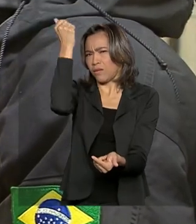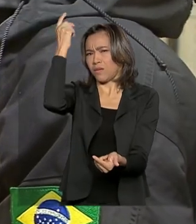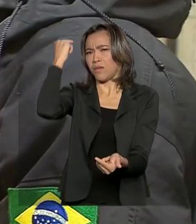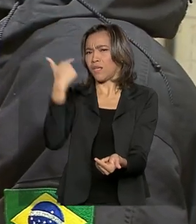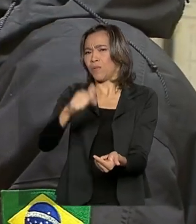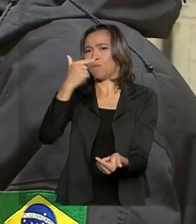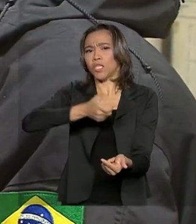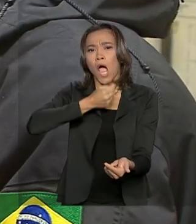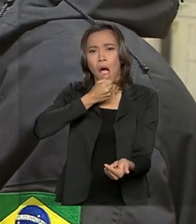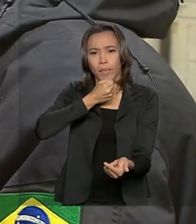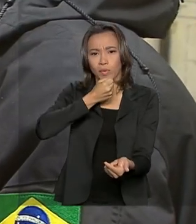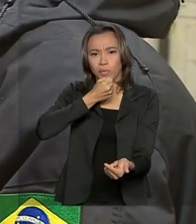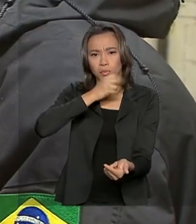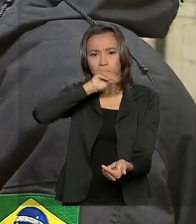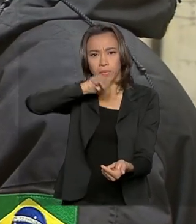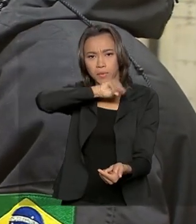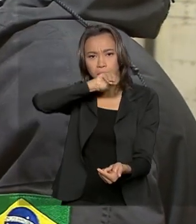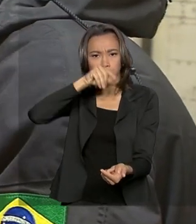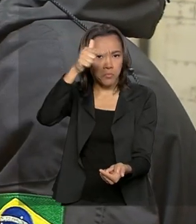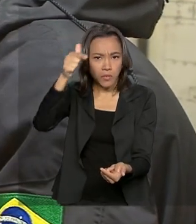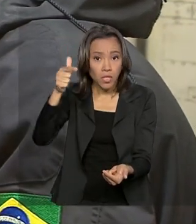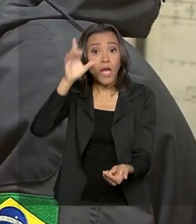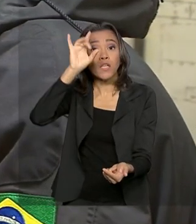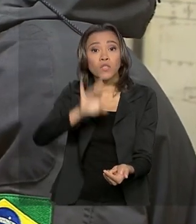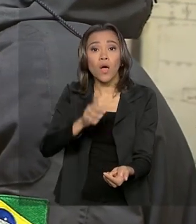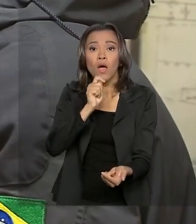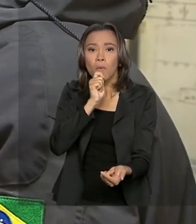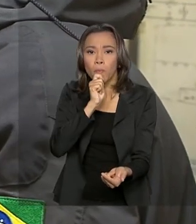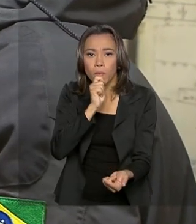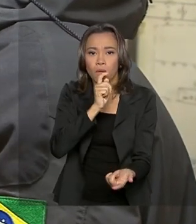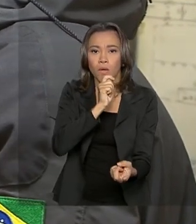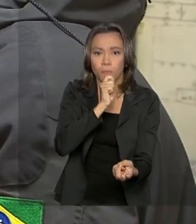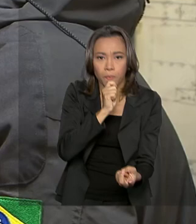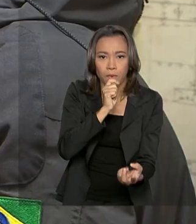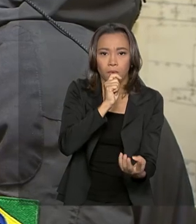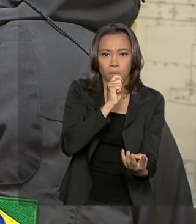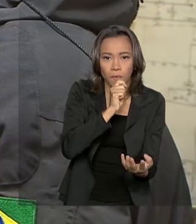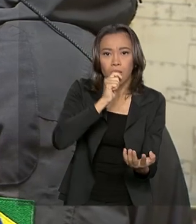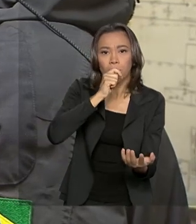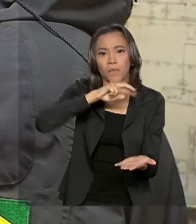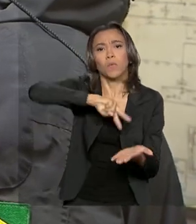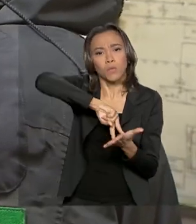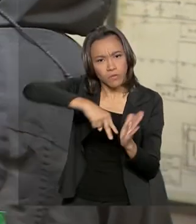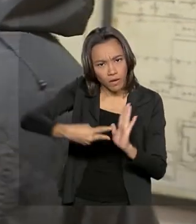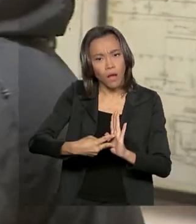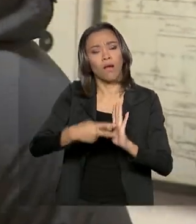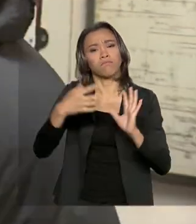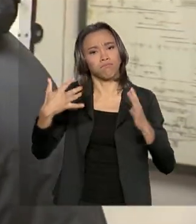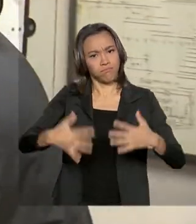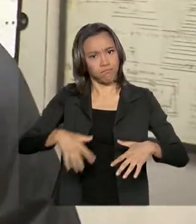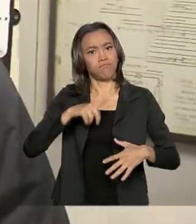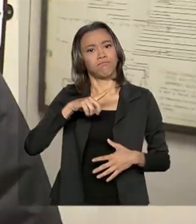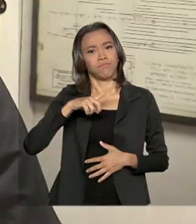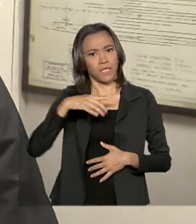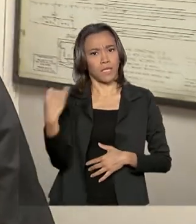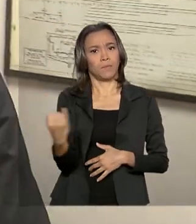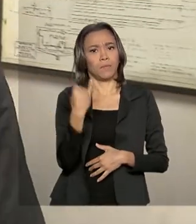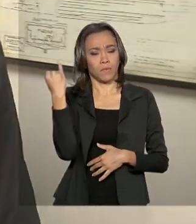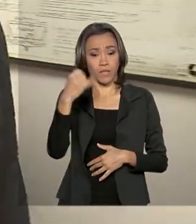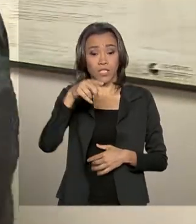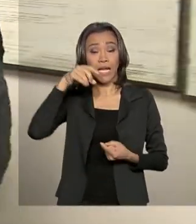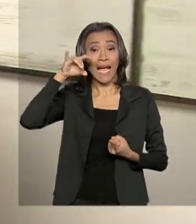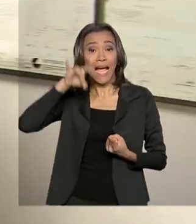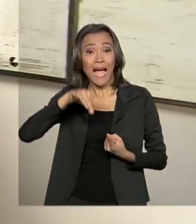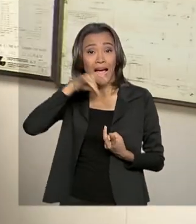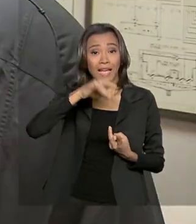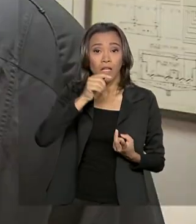existiam alto-falantes. Então, para uma mensagem ser escutada em todo o navio, o apito era fundamental. Cada toque tem